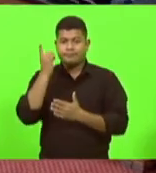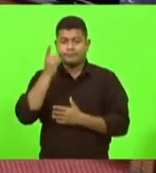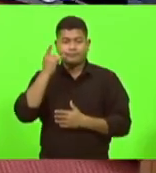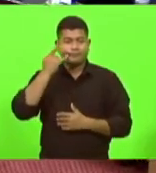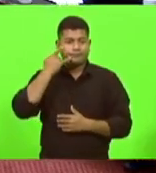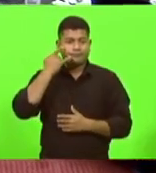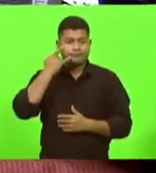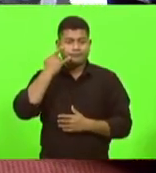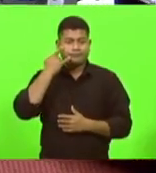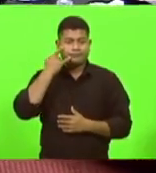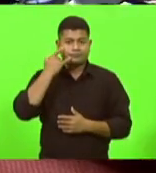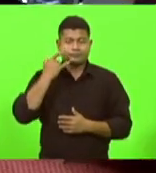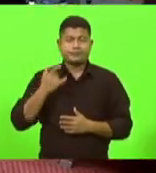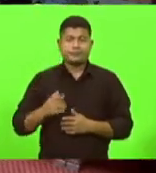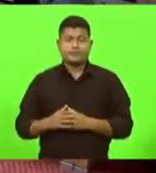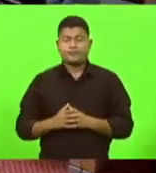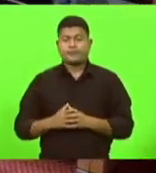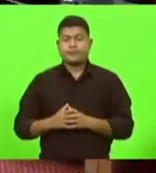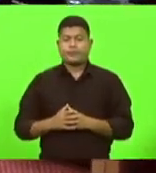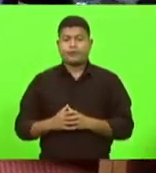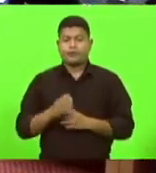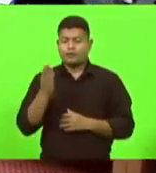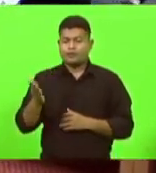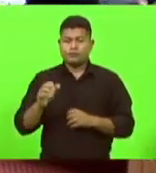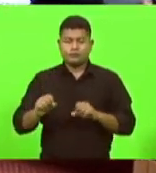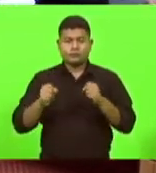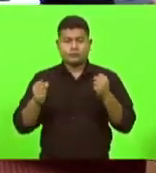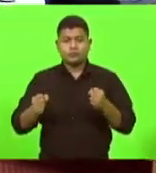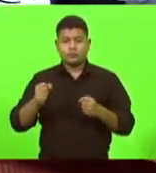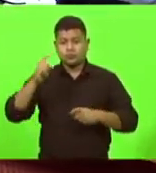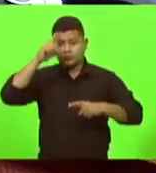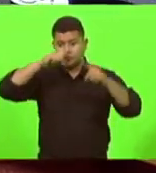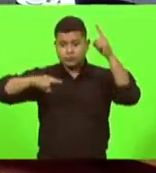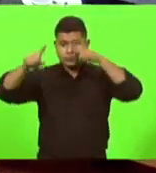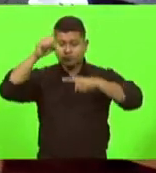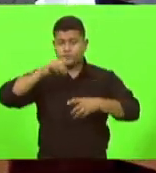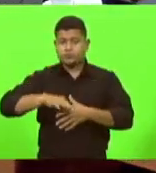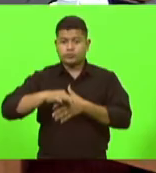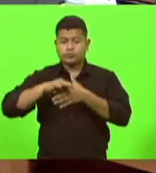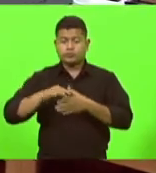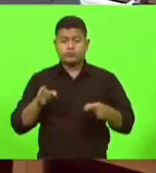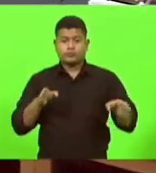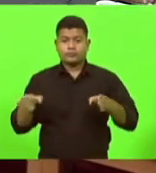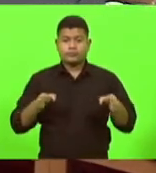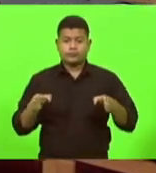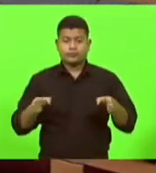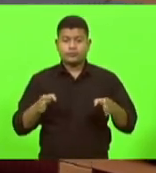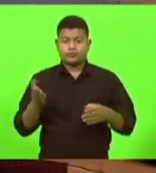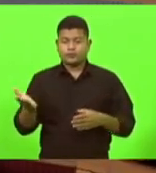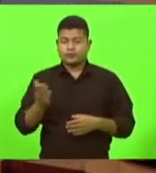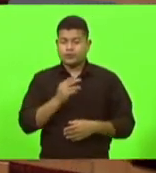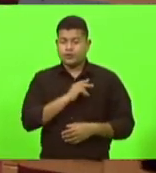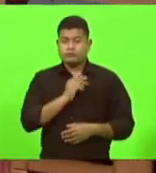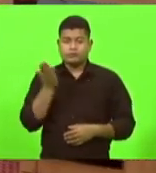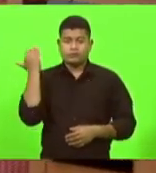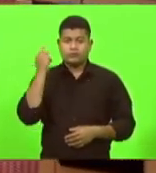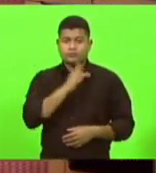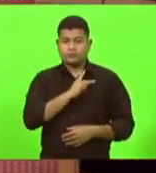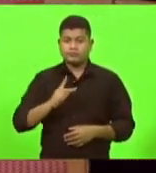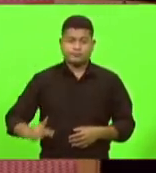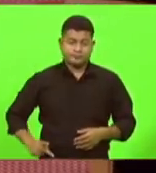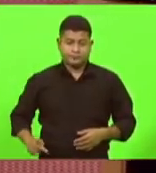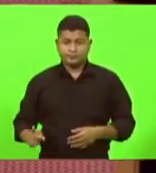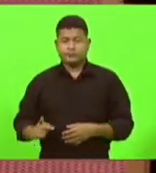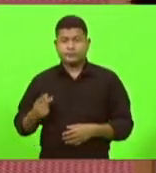Nadal pela condução desta casa no período em que foi presidente. Fiz questão de, em